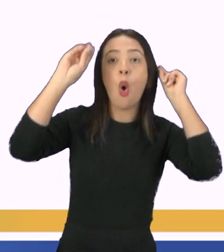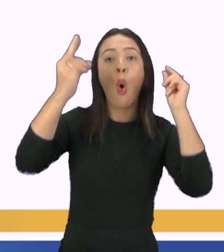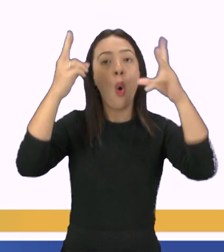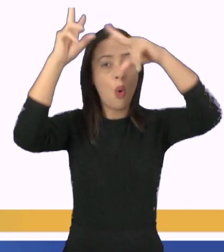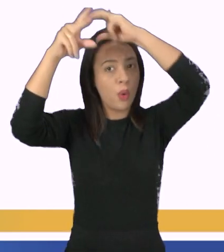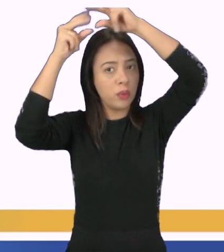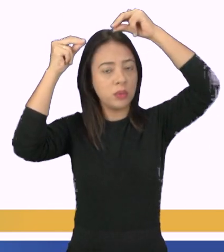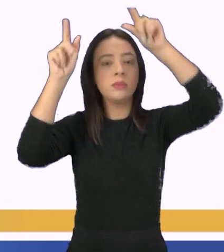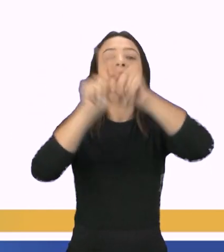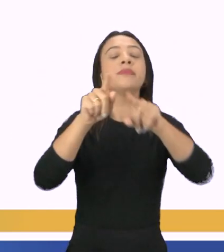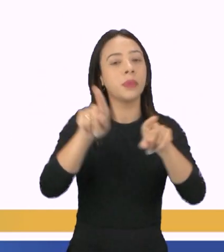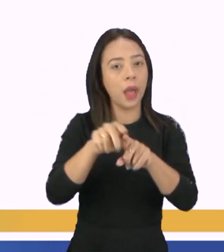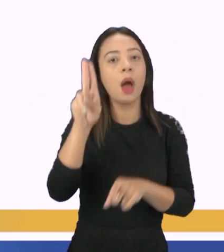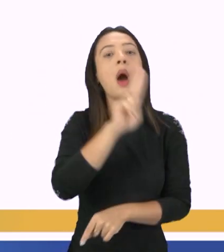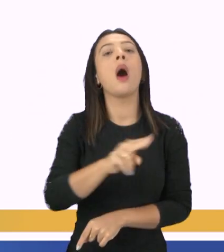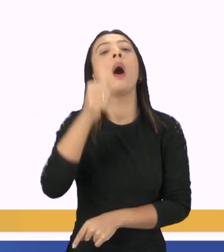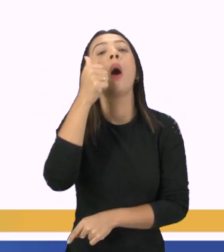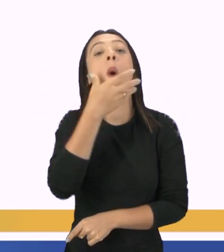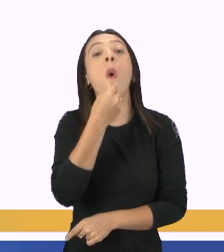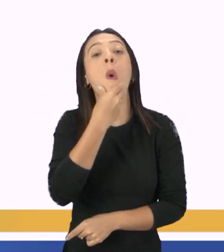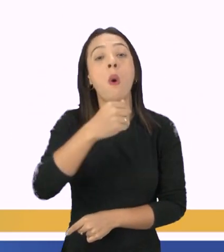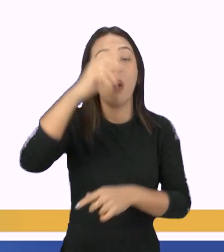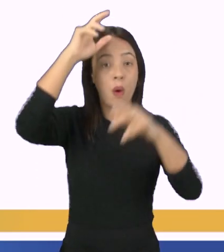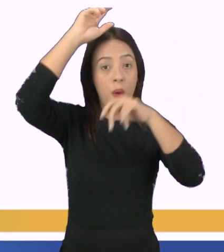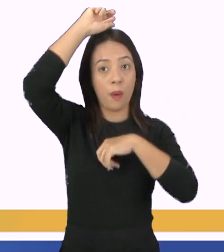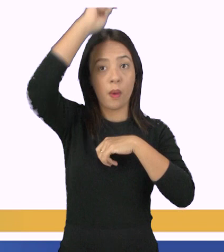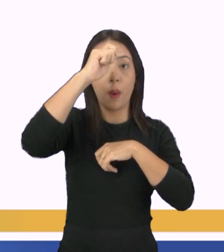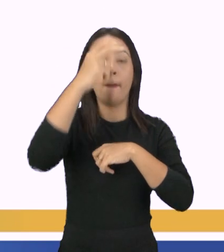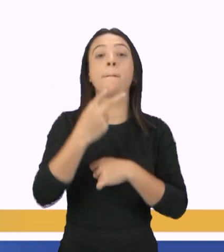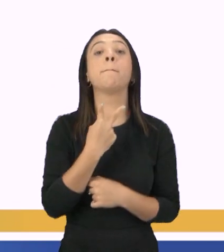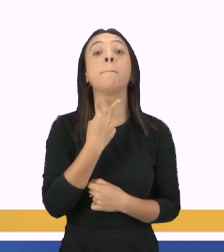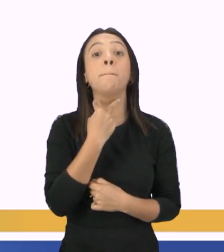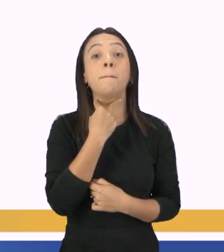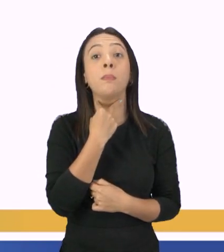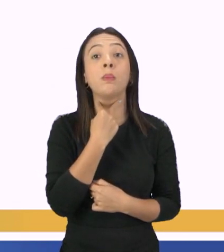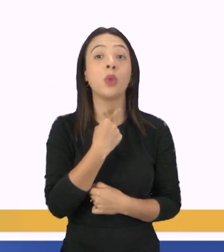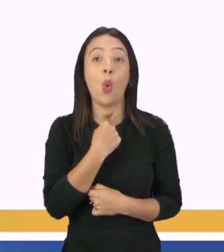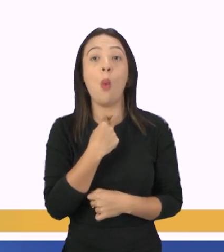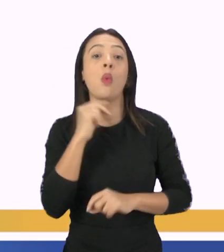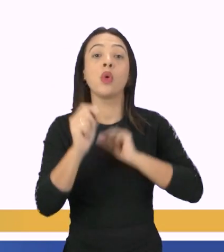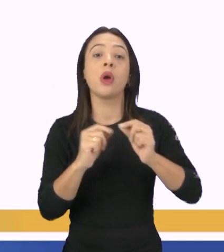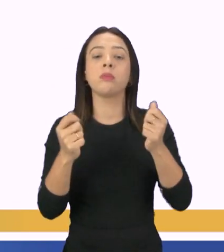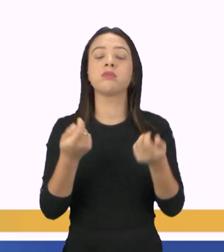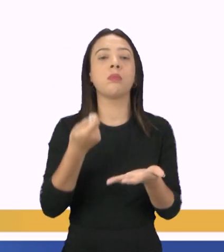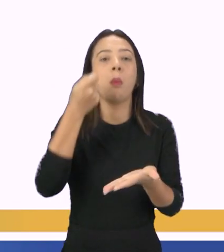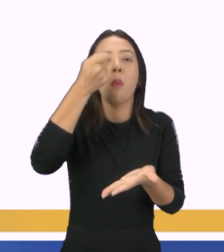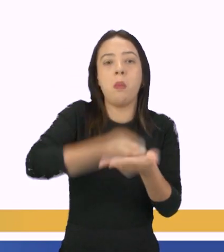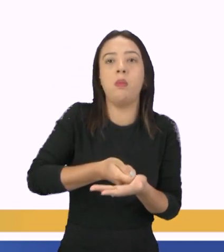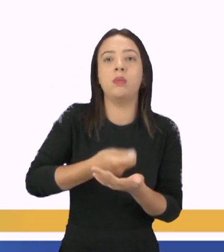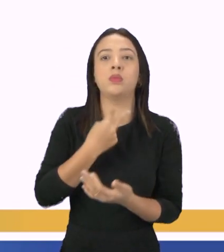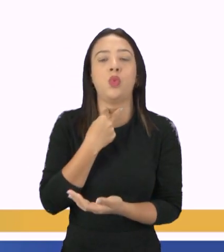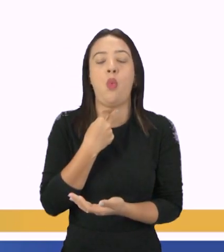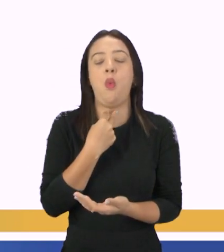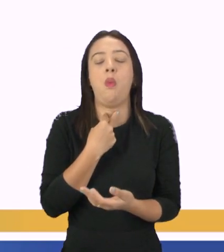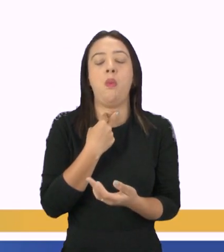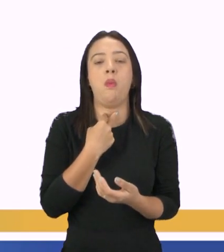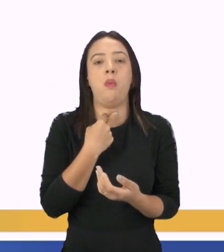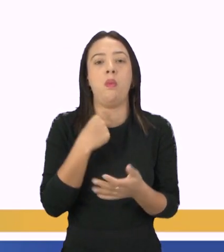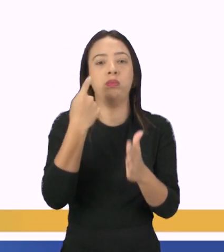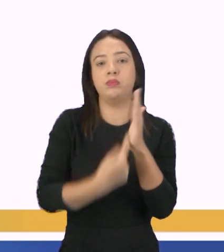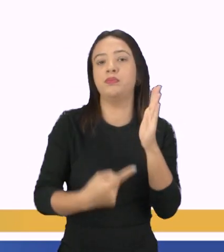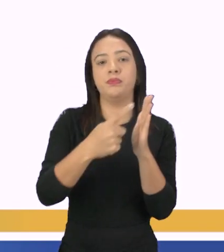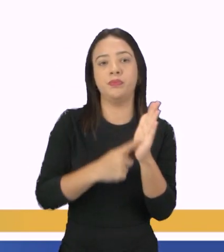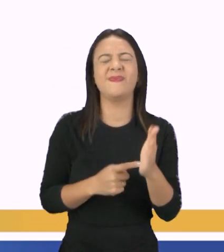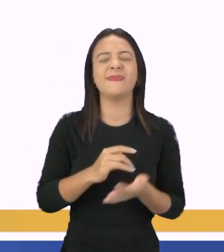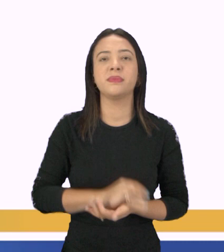meninos usam boné. Portanto, o boné não pode ser proibido. Vamos lá para a segunda possibilidade. O boné pode ser